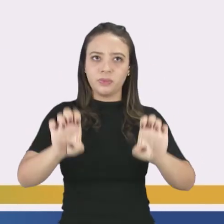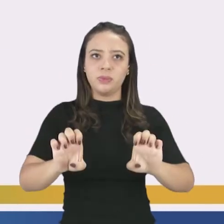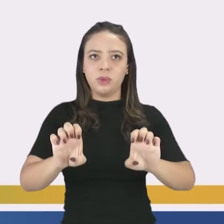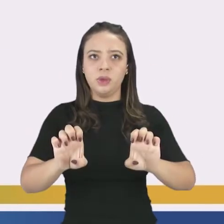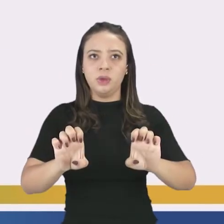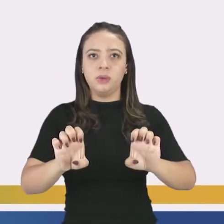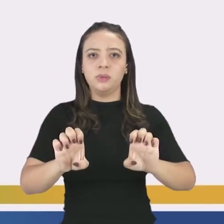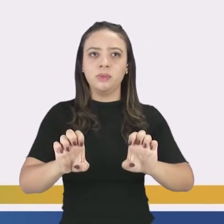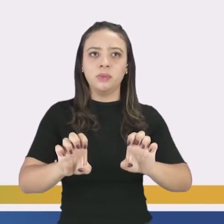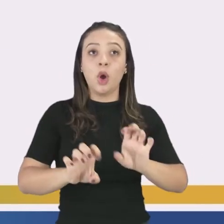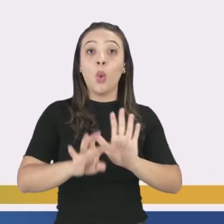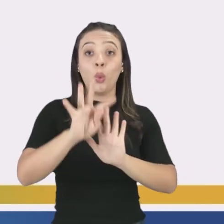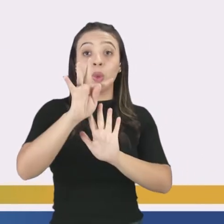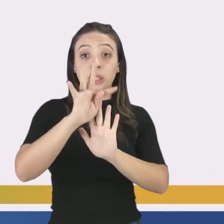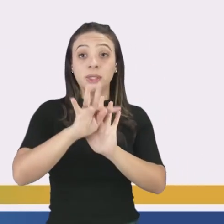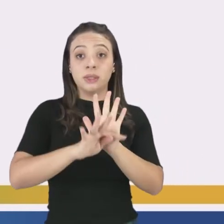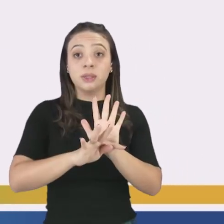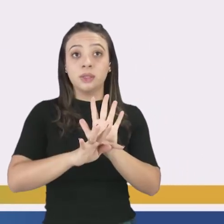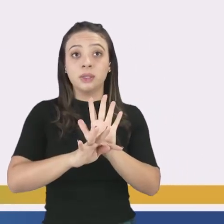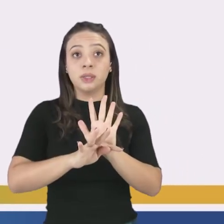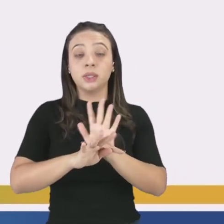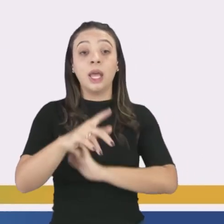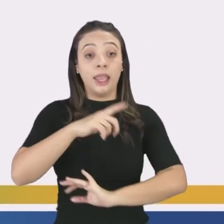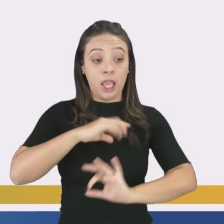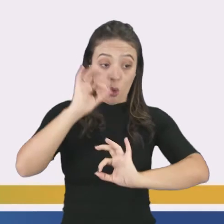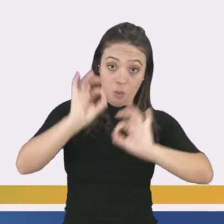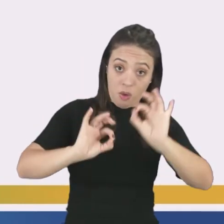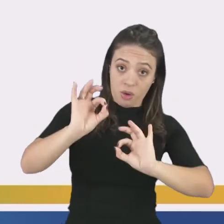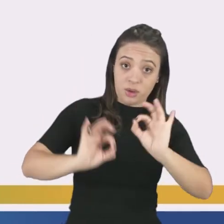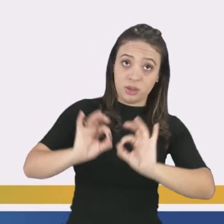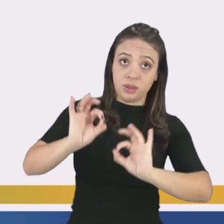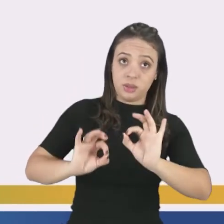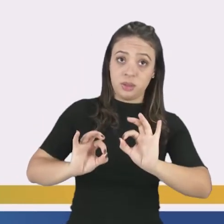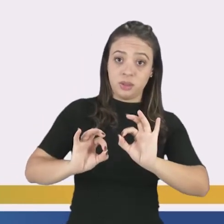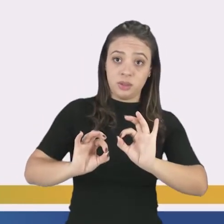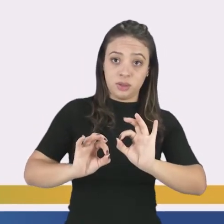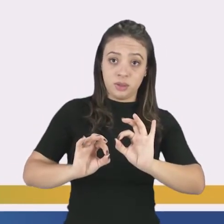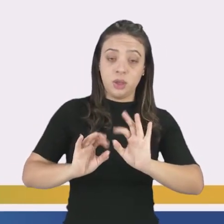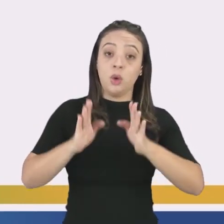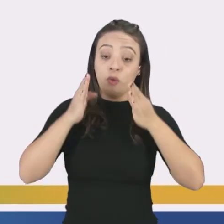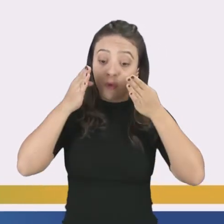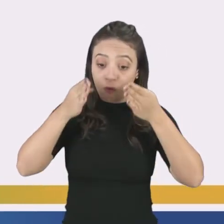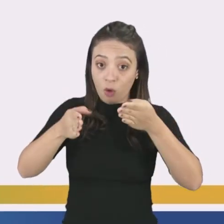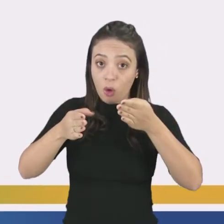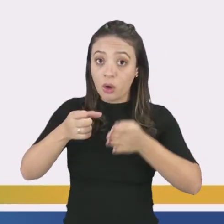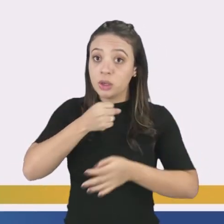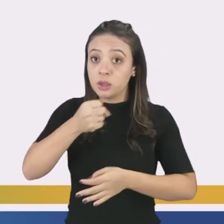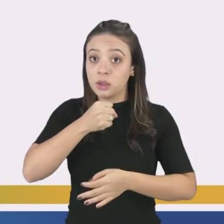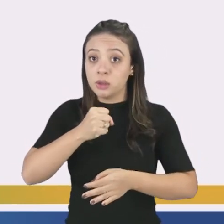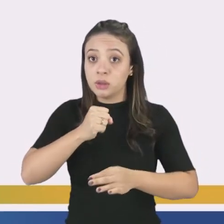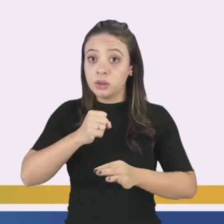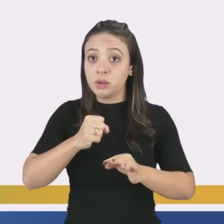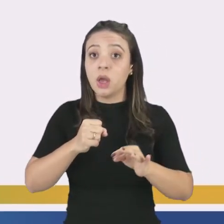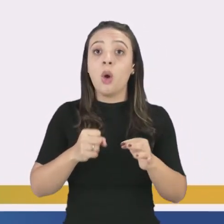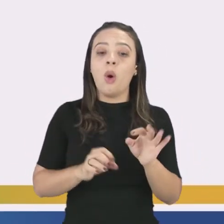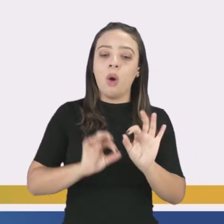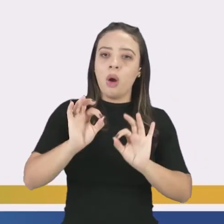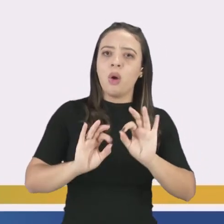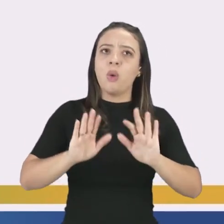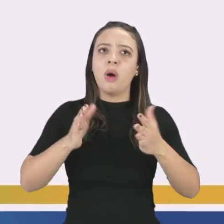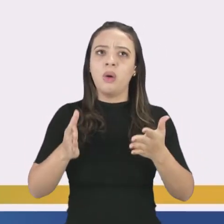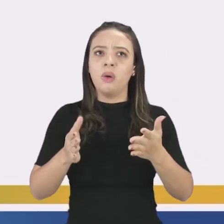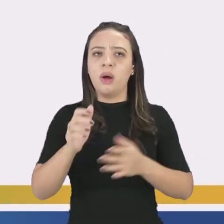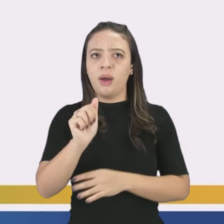estrutura, o texto pressupõe uma sequência. Isso sobre o gênero entrevista. Que sequência é essa? É uma